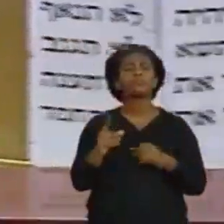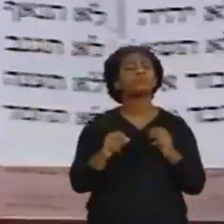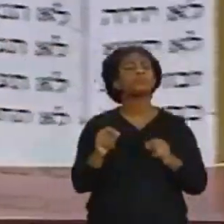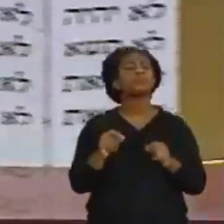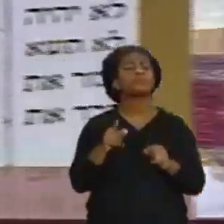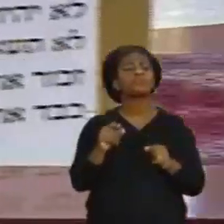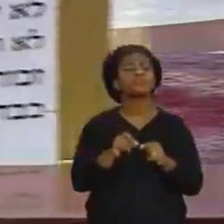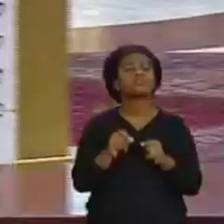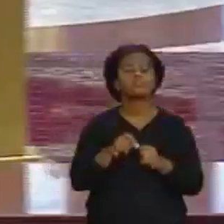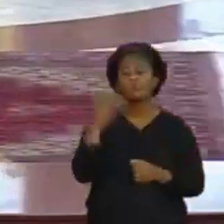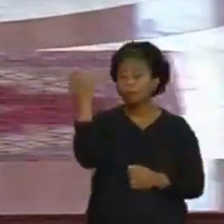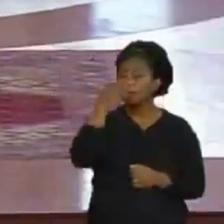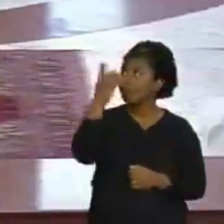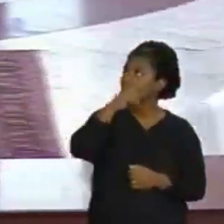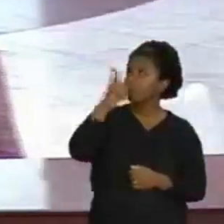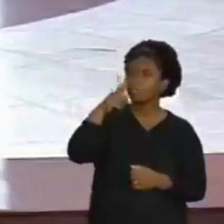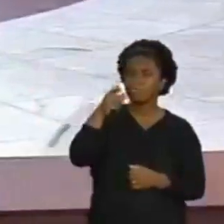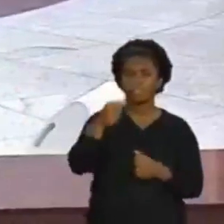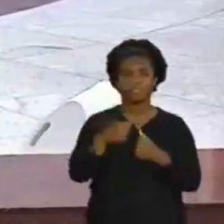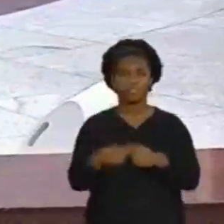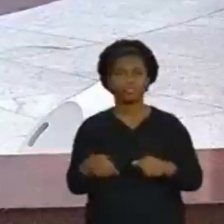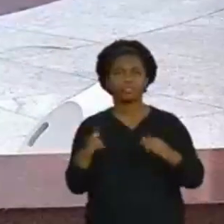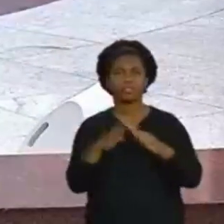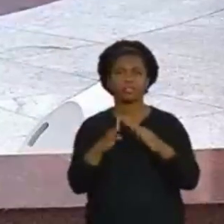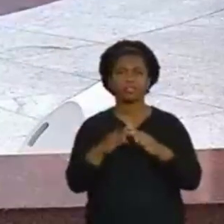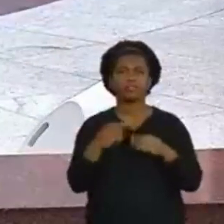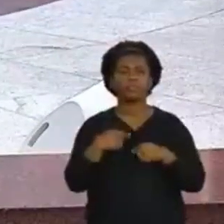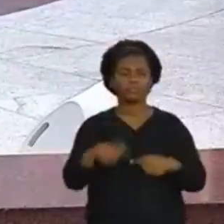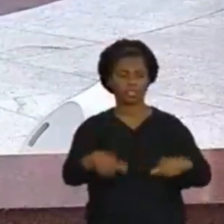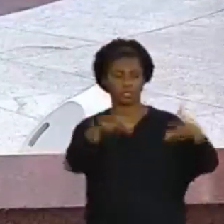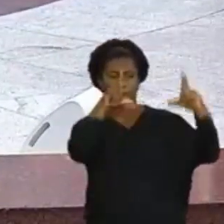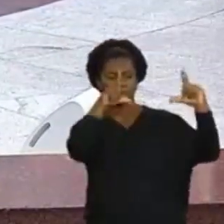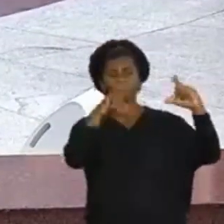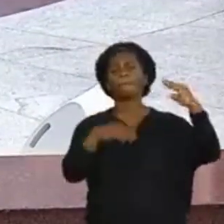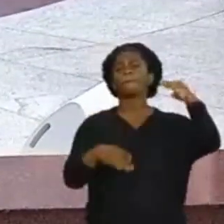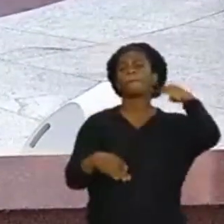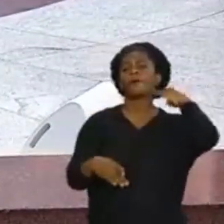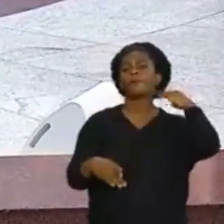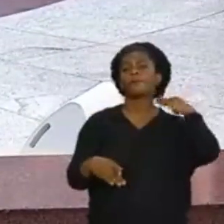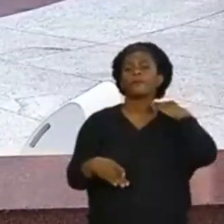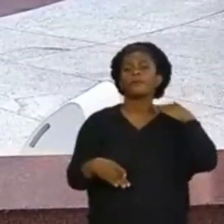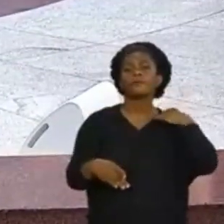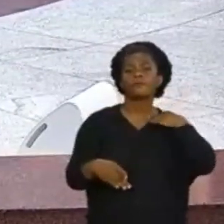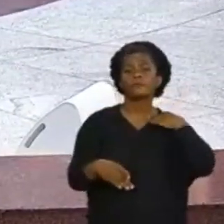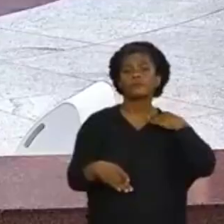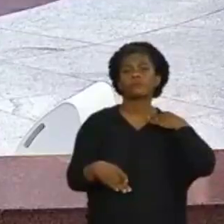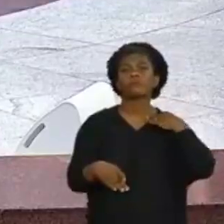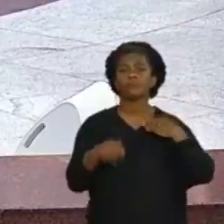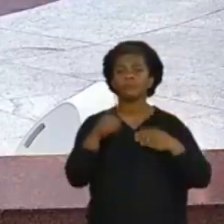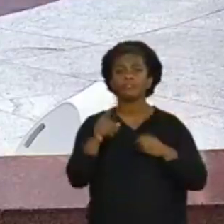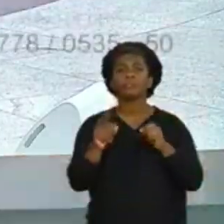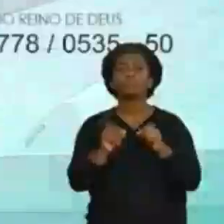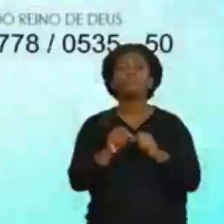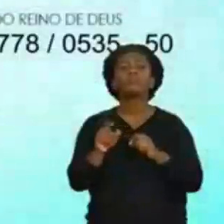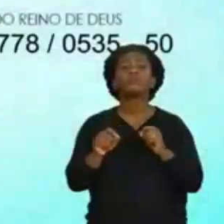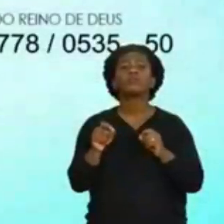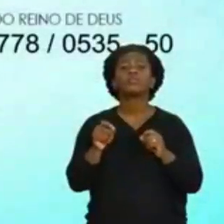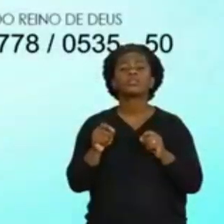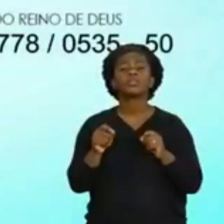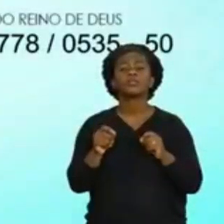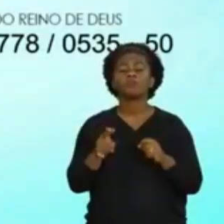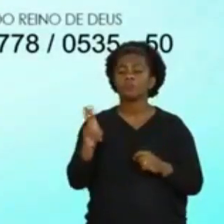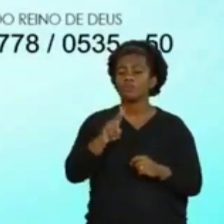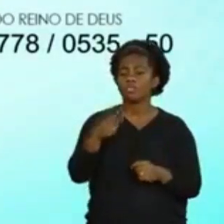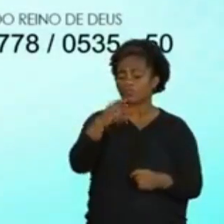uma prova com Deus. Você que está em casa, eu vou colocar os números da conta aí para você poder usar a